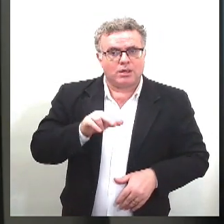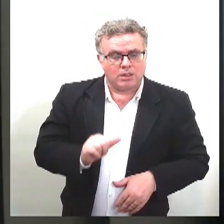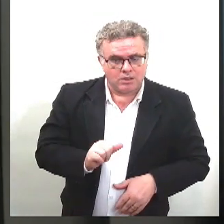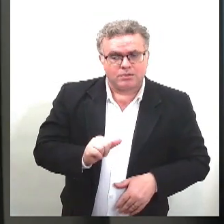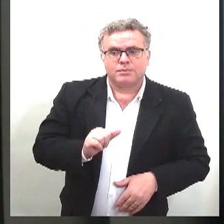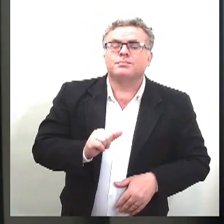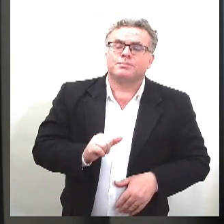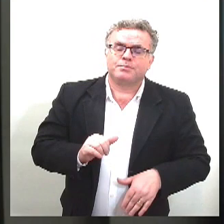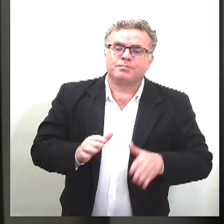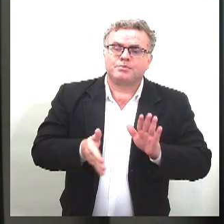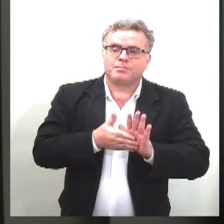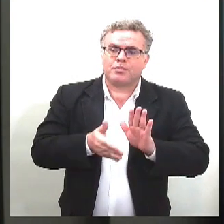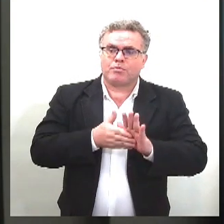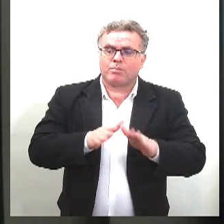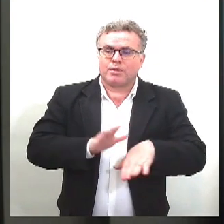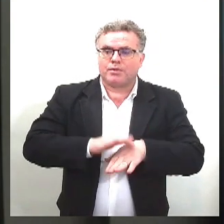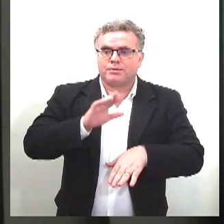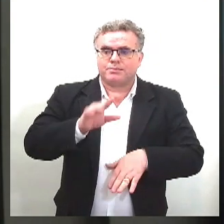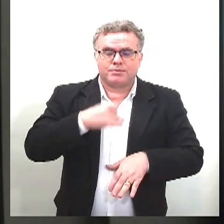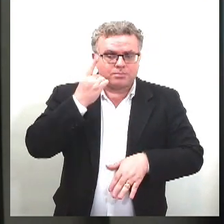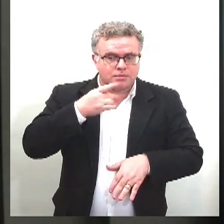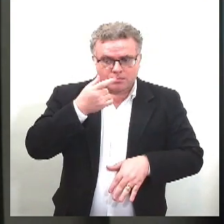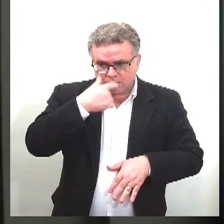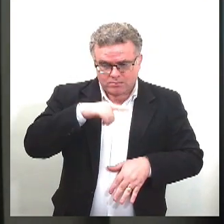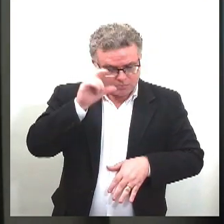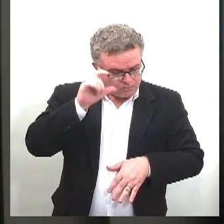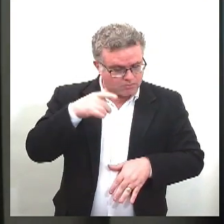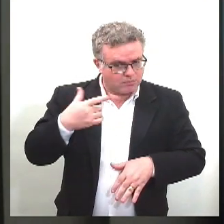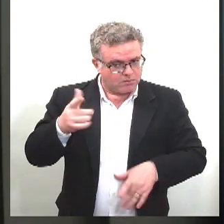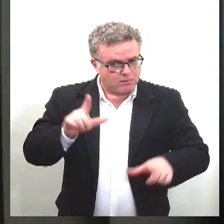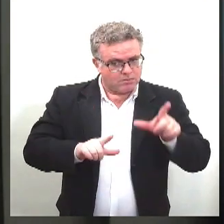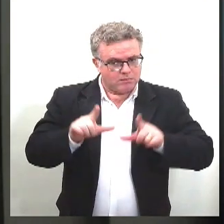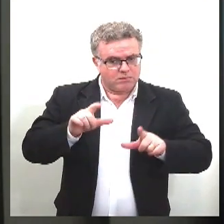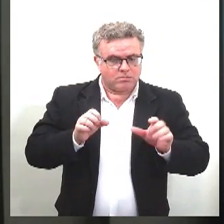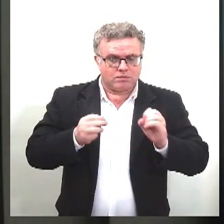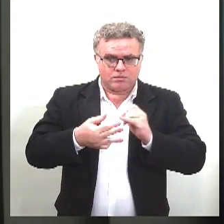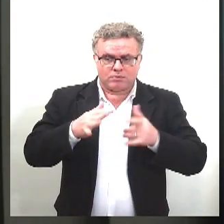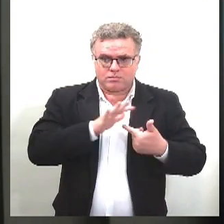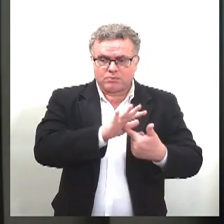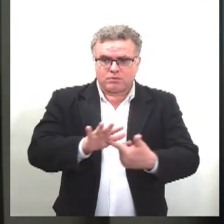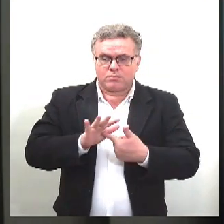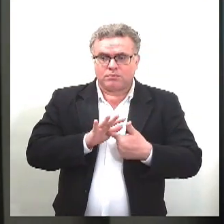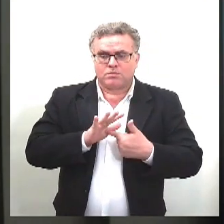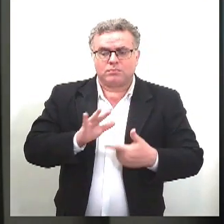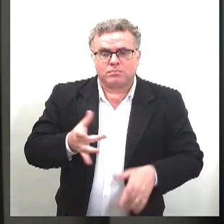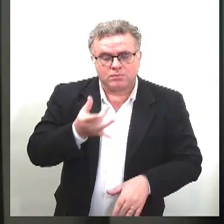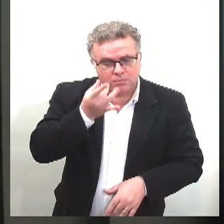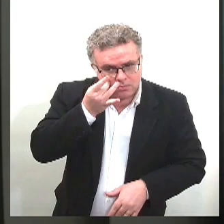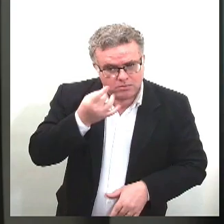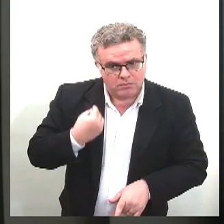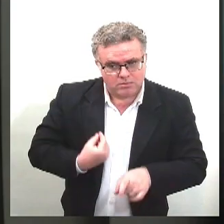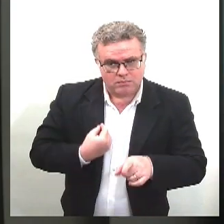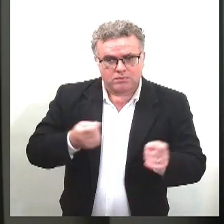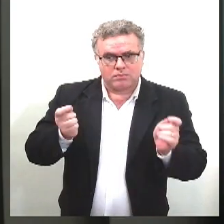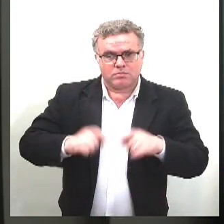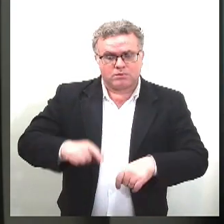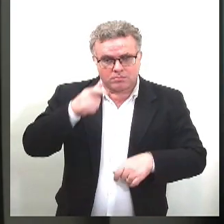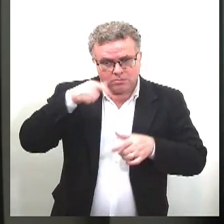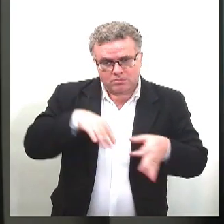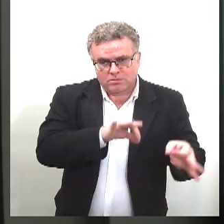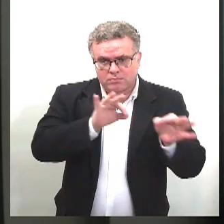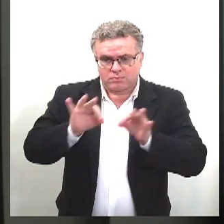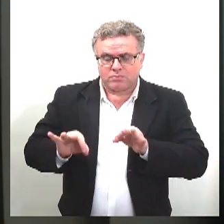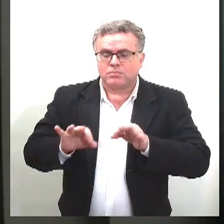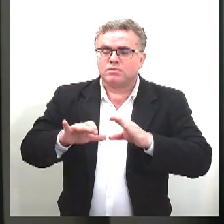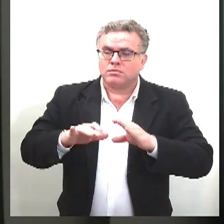do deputado Jorge Passos. A TV Alesa transmitirá a cerimônia ao vivo e você pode acompanhar pelo canal aberto 5.2 ou pelo YouTube